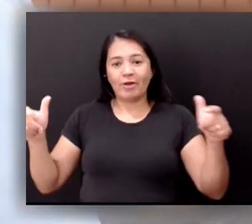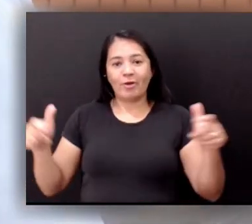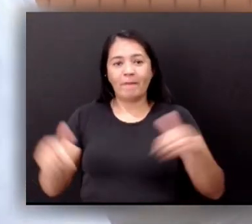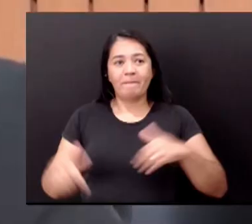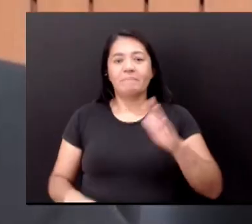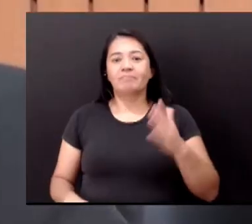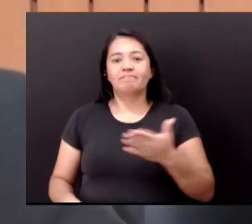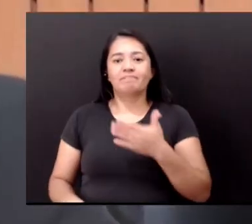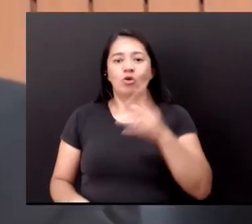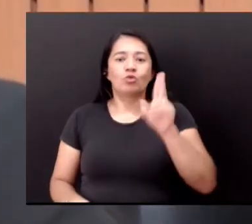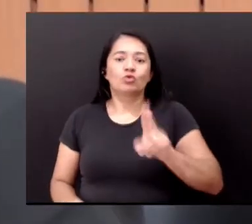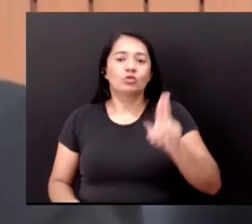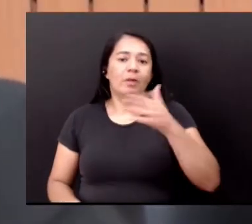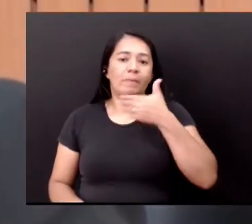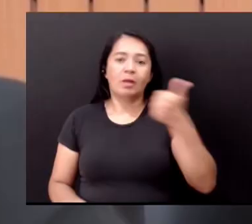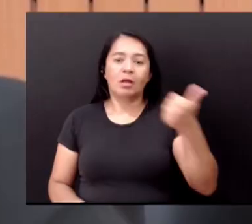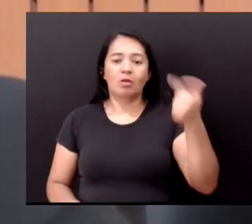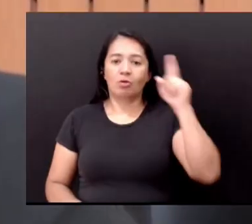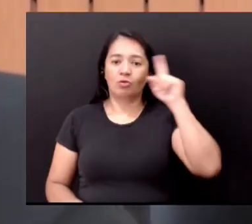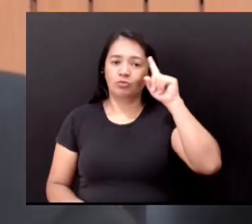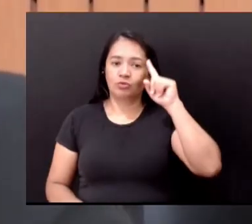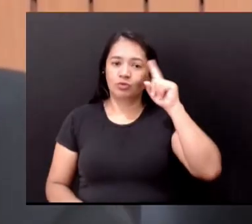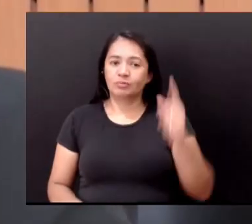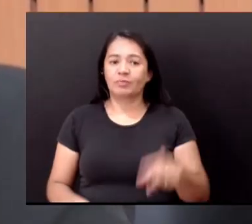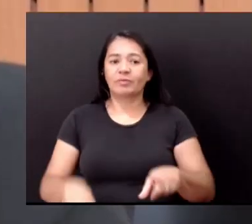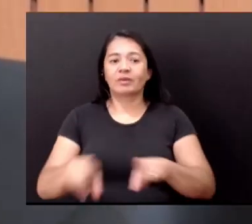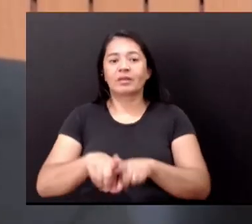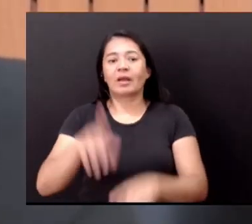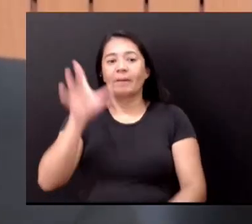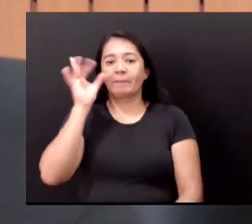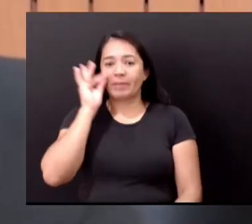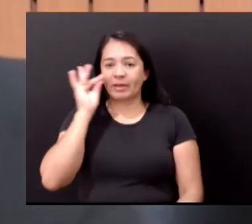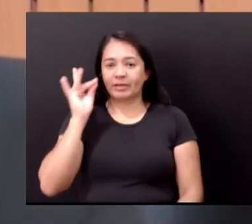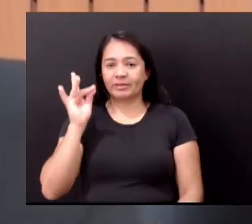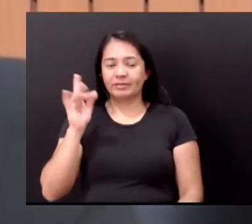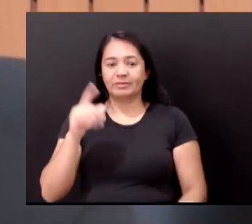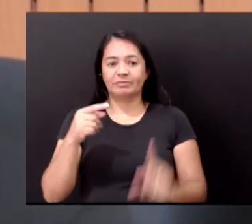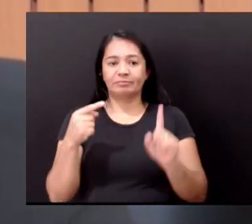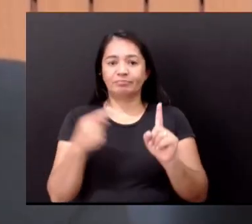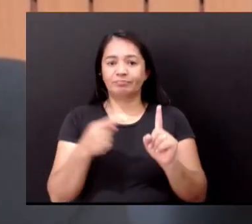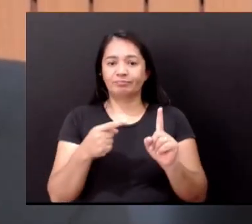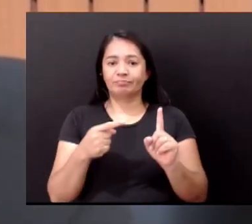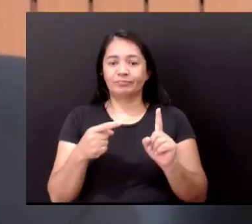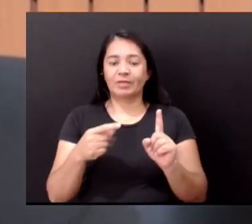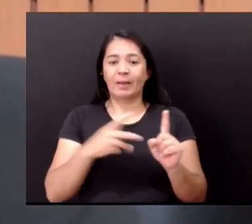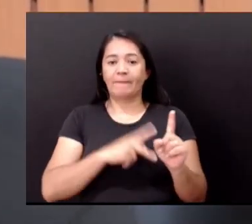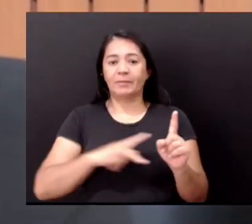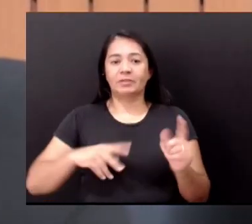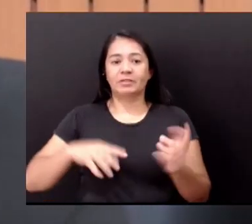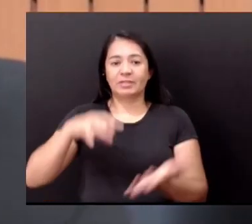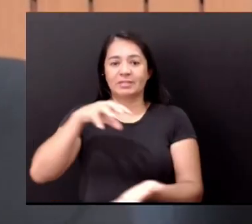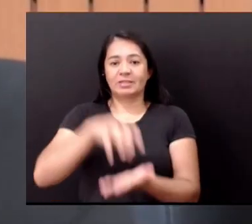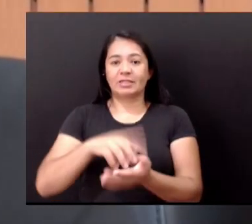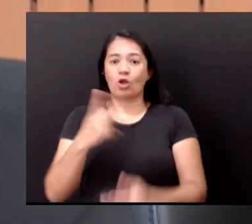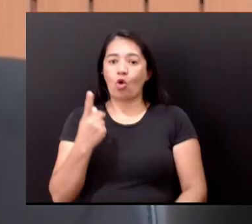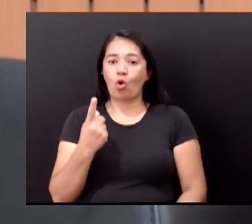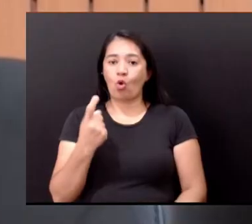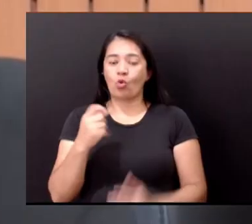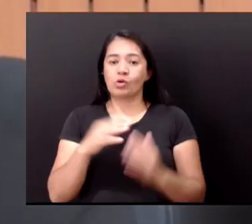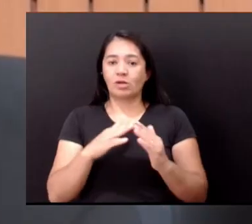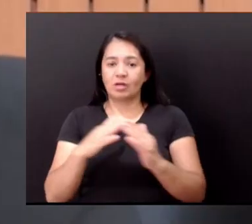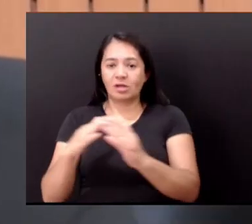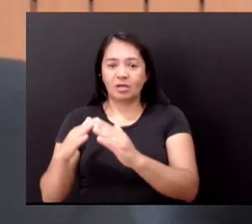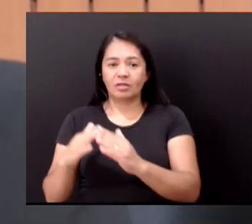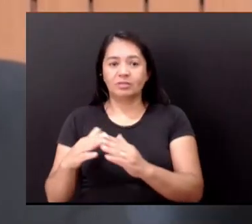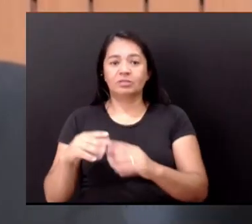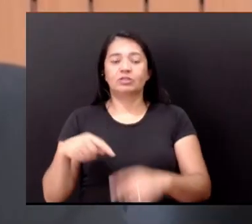no dia a dia. Também esteve presente a presidente da Central Única das Favelas. Com a Taça das Favelas, em